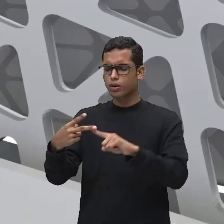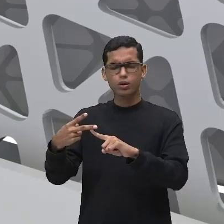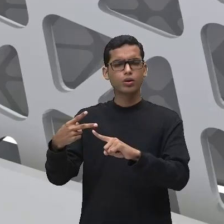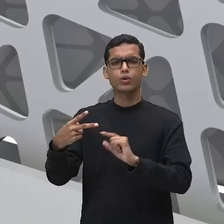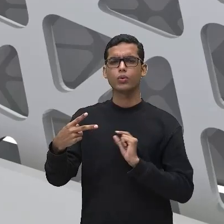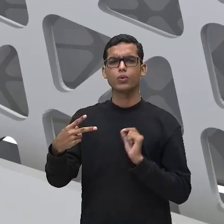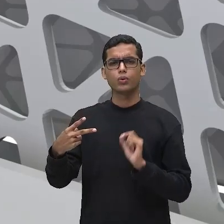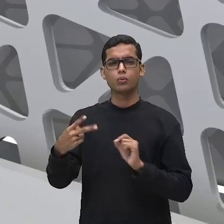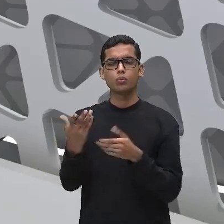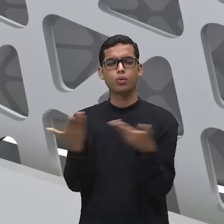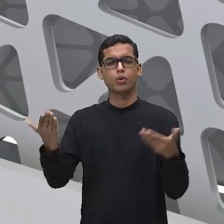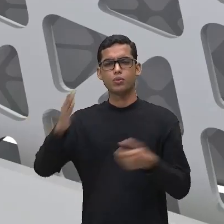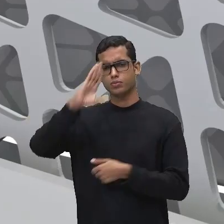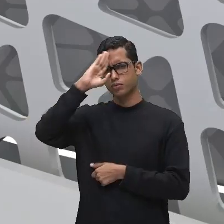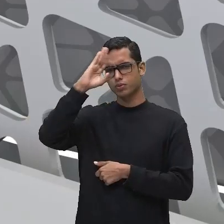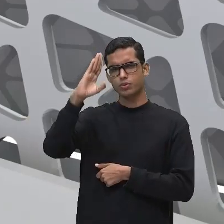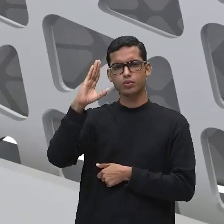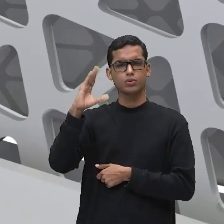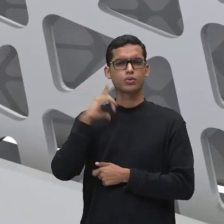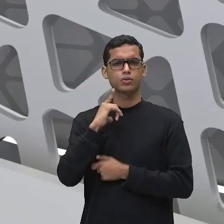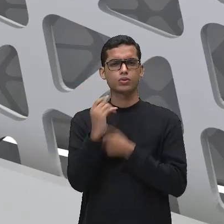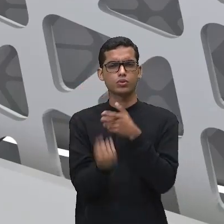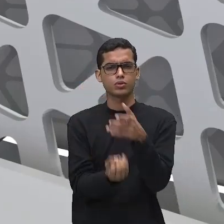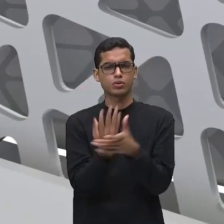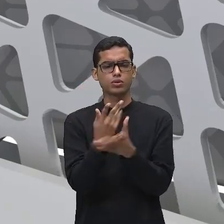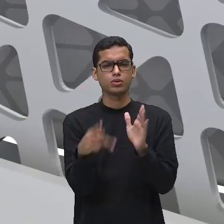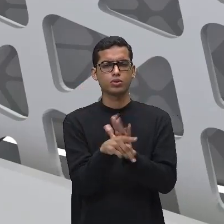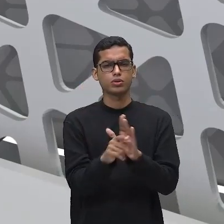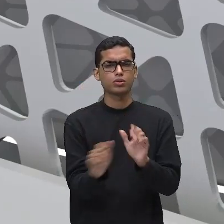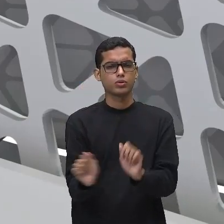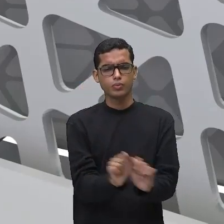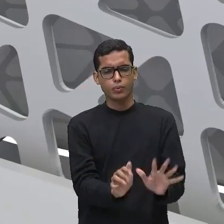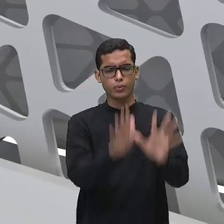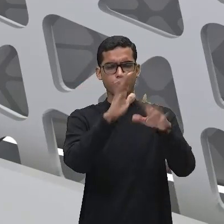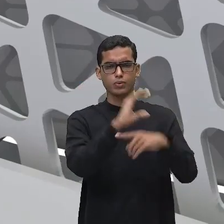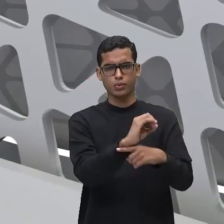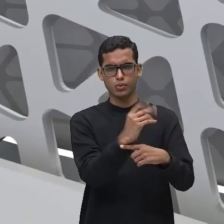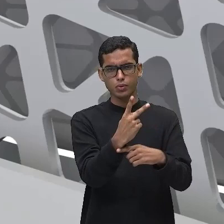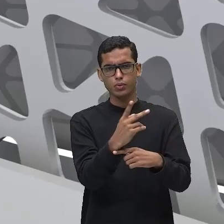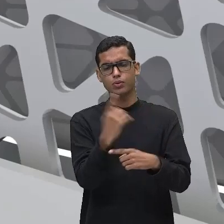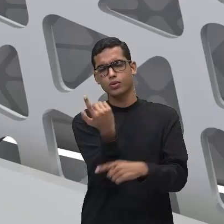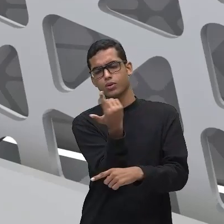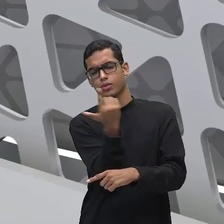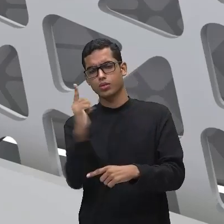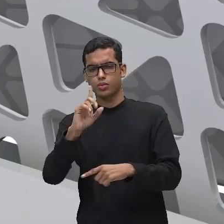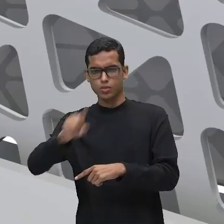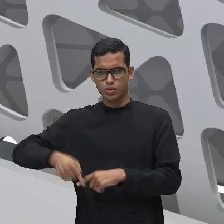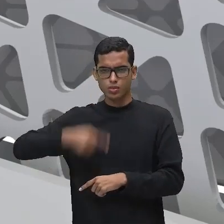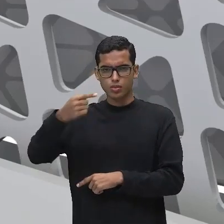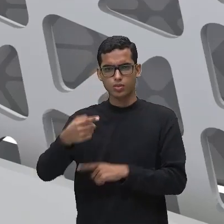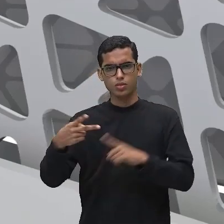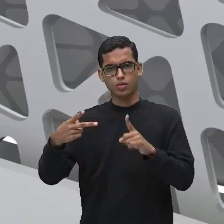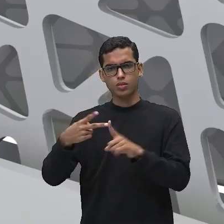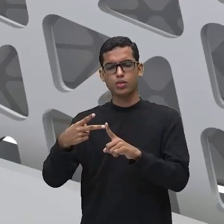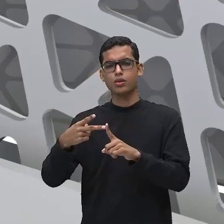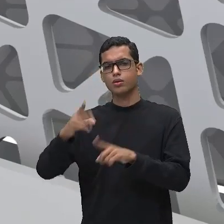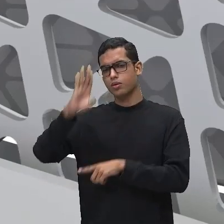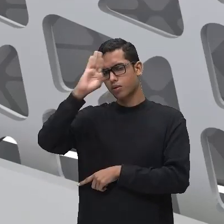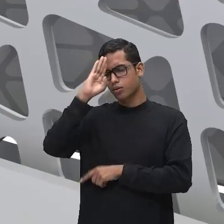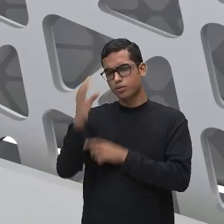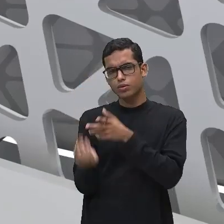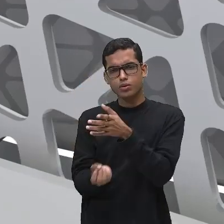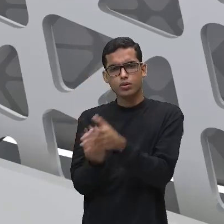de emissão do gás carbônico e depois vamos ver um gráfico sobre a principal fonte